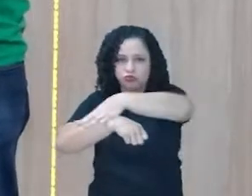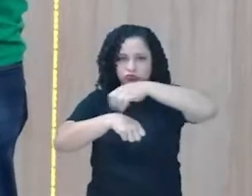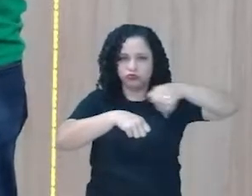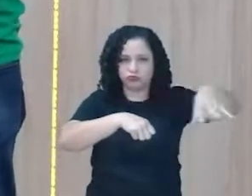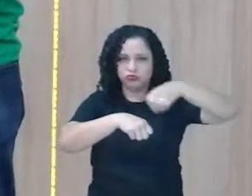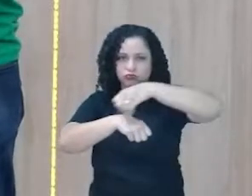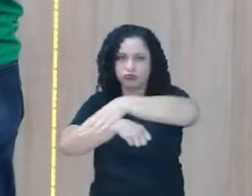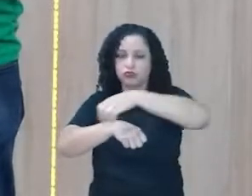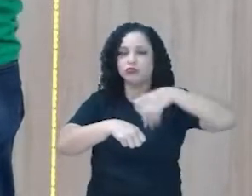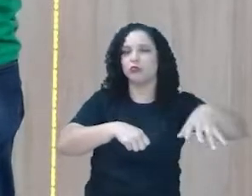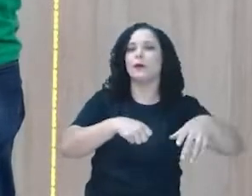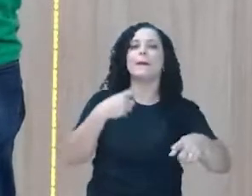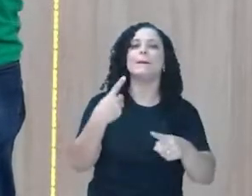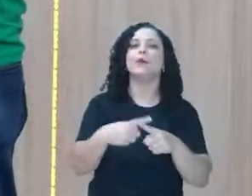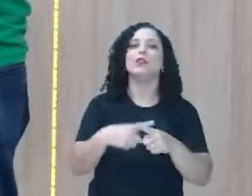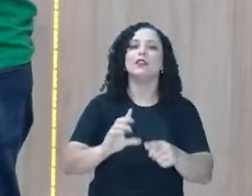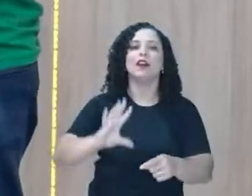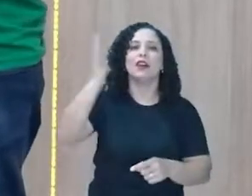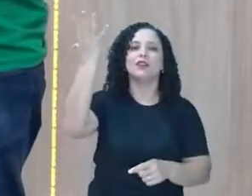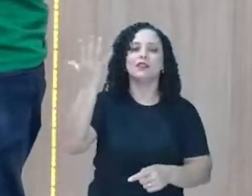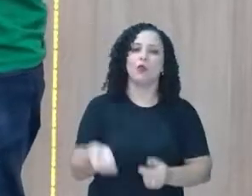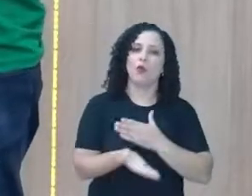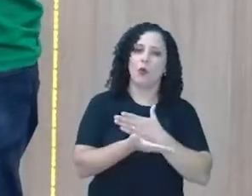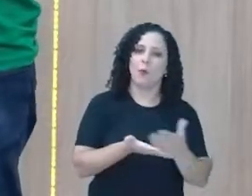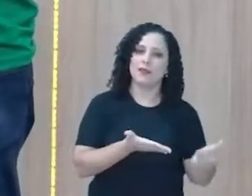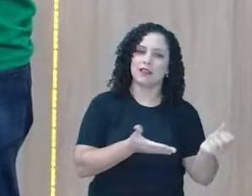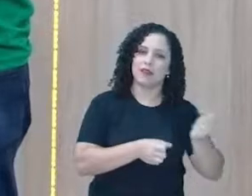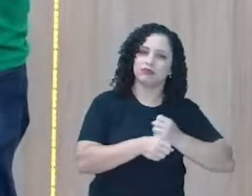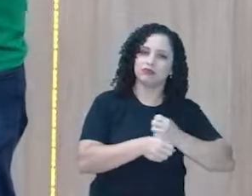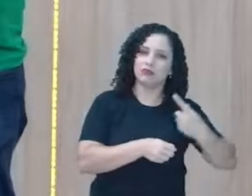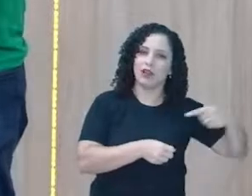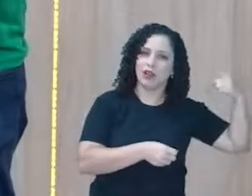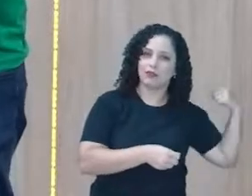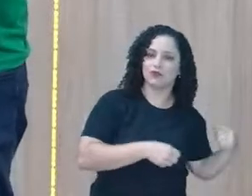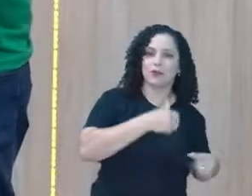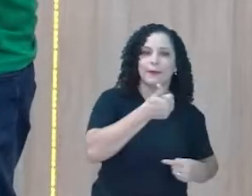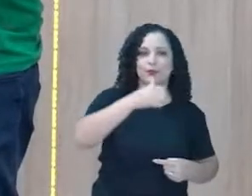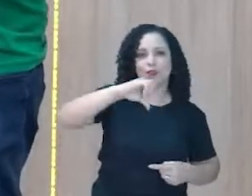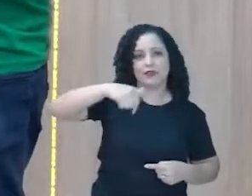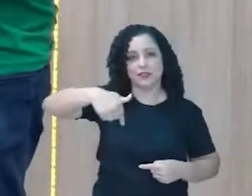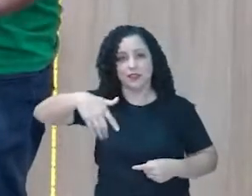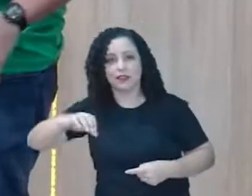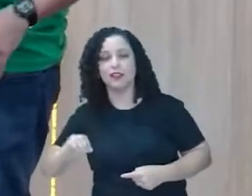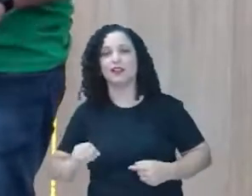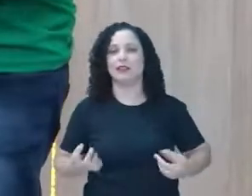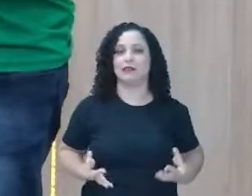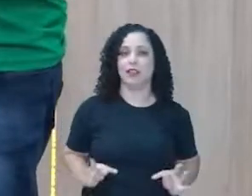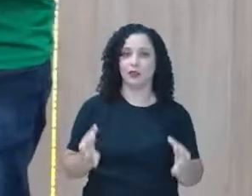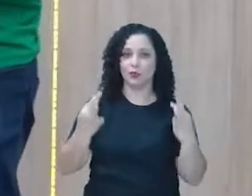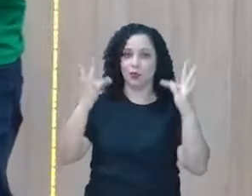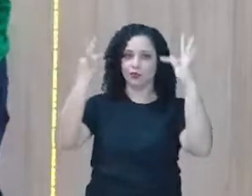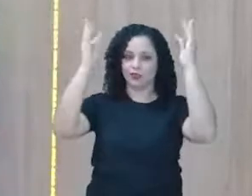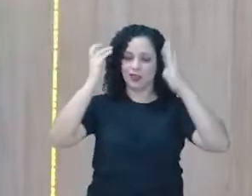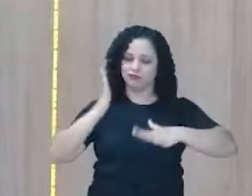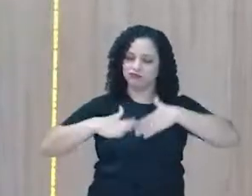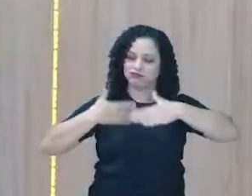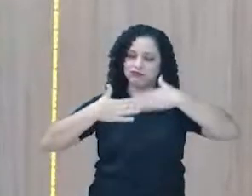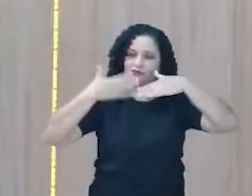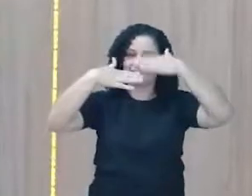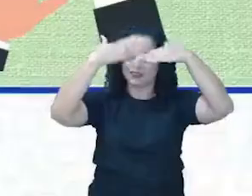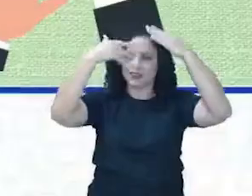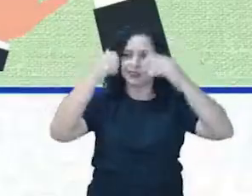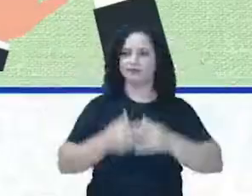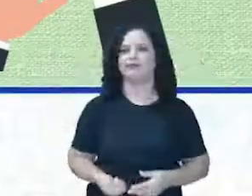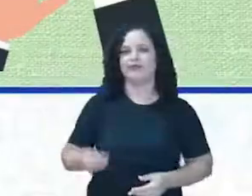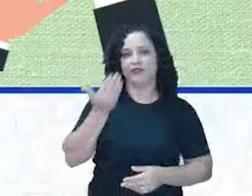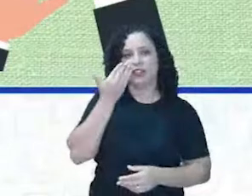Então, isso só foi possível a partir da década de 70, né? Com as inovações tecnológicas, que é o que a gente pode ver aqui, né? A gente vem